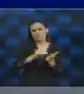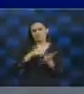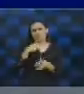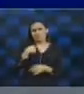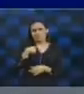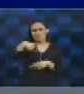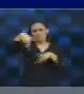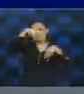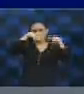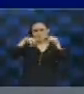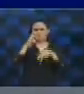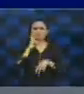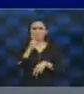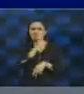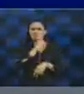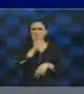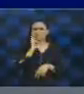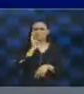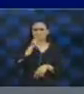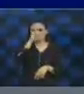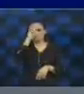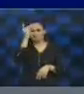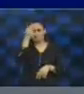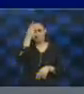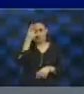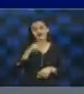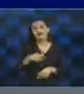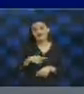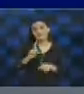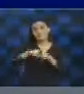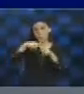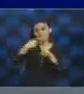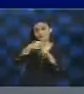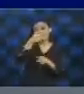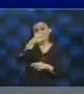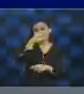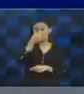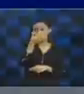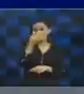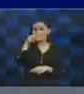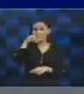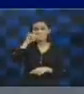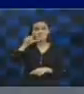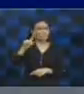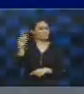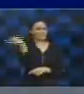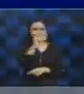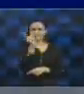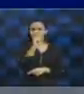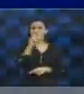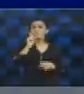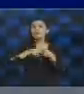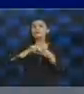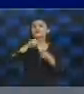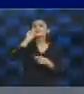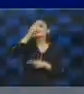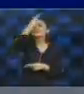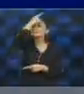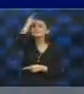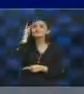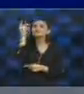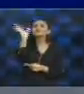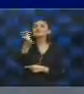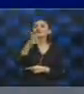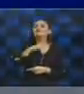E quero dizer mais, não são 160 mil beneficiários, porque quem recebe o Bolsa Família Municipal, prefeito, o senhor devia saber disso,